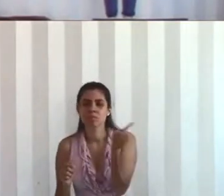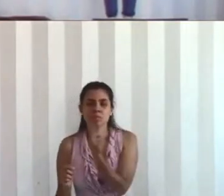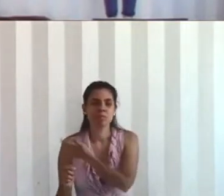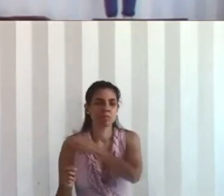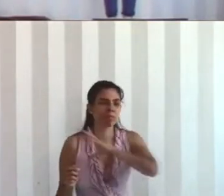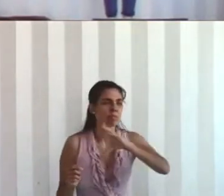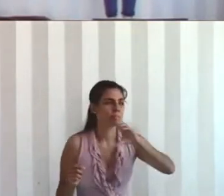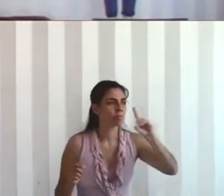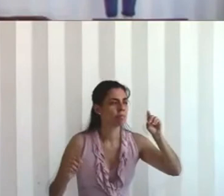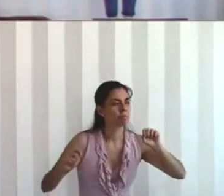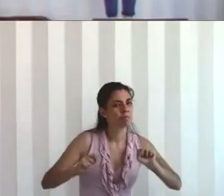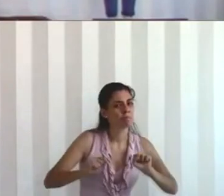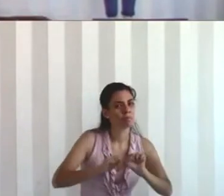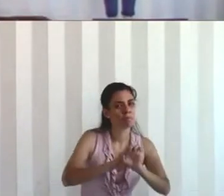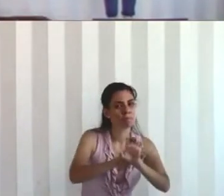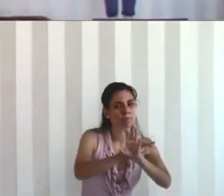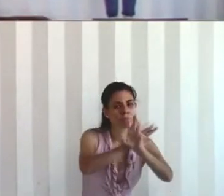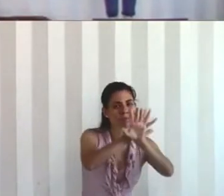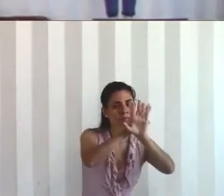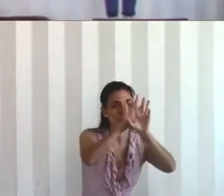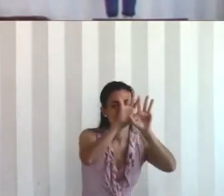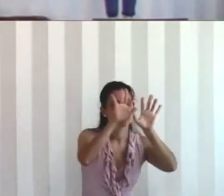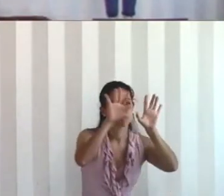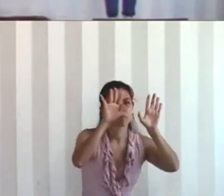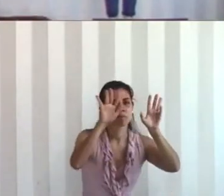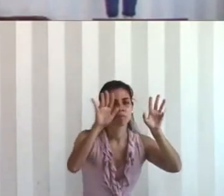glória, a ele a glória.